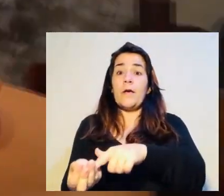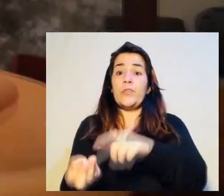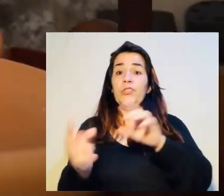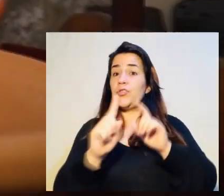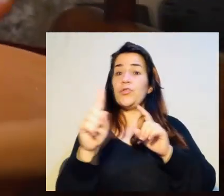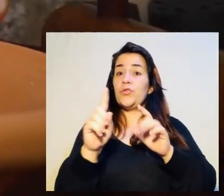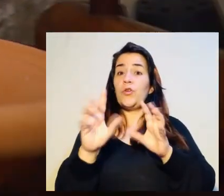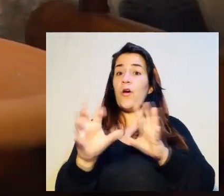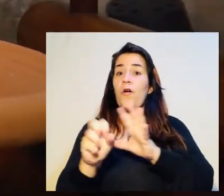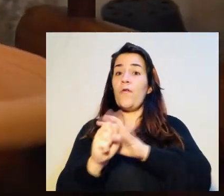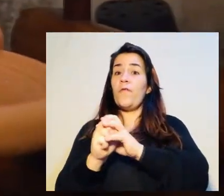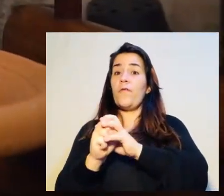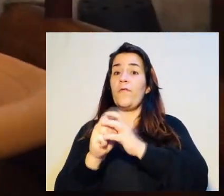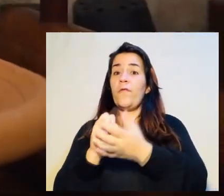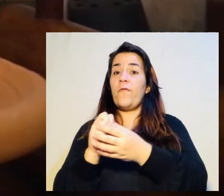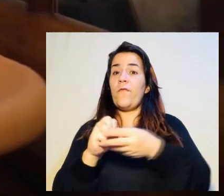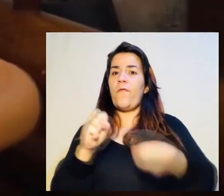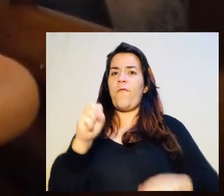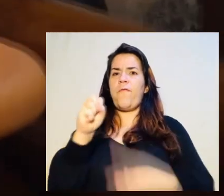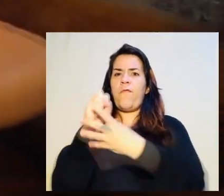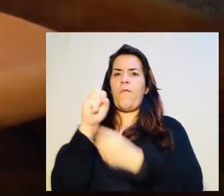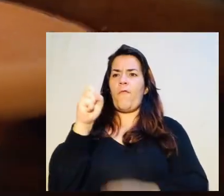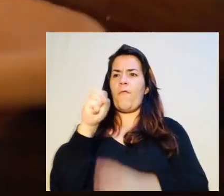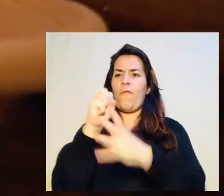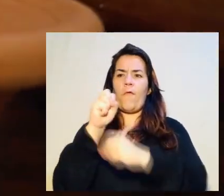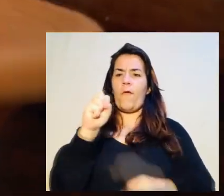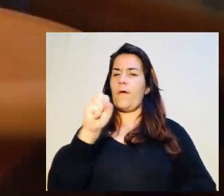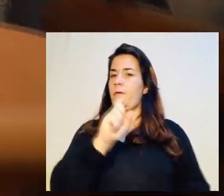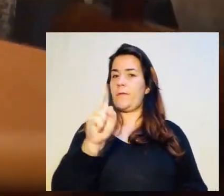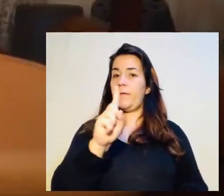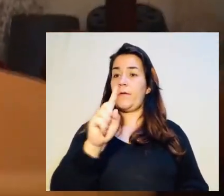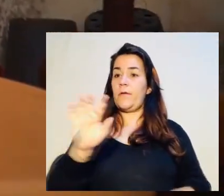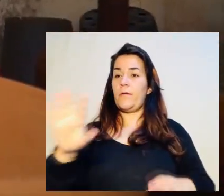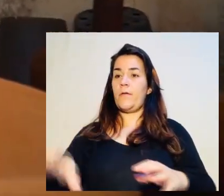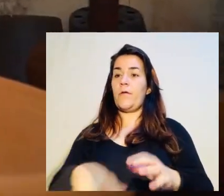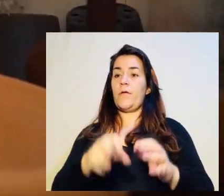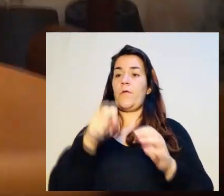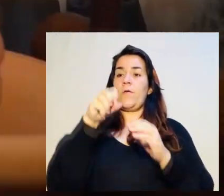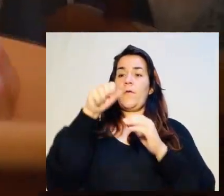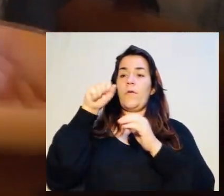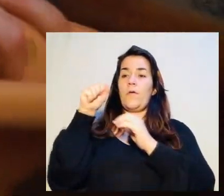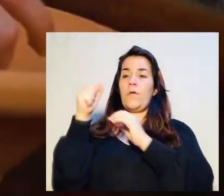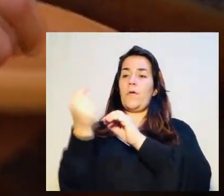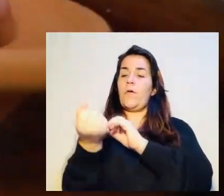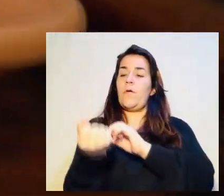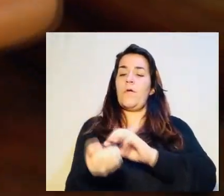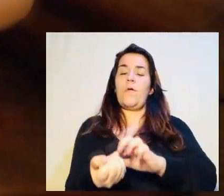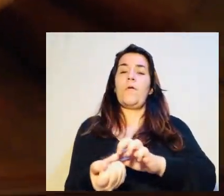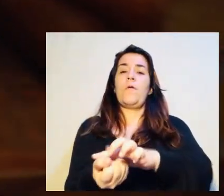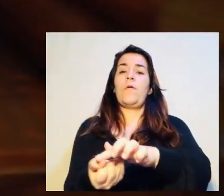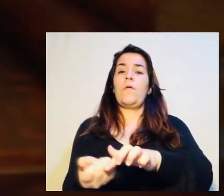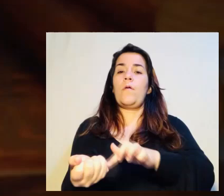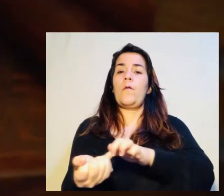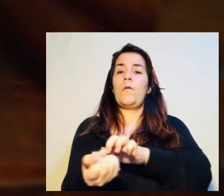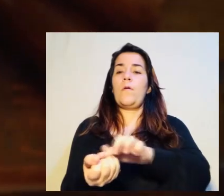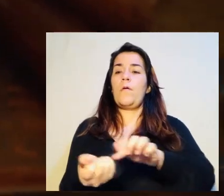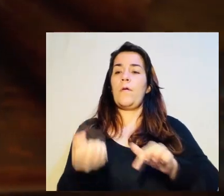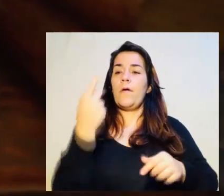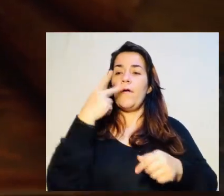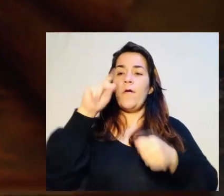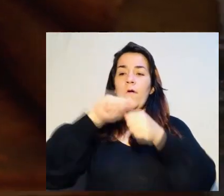erva, sem ficar nada para fora. Não vem encher a mão assim, que é uma mãozada. O punhadinho, ó.